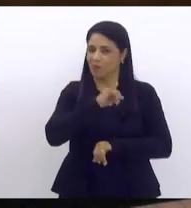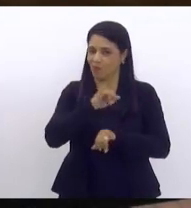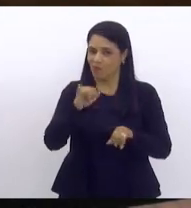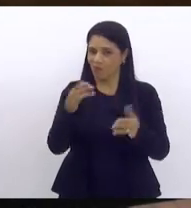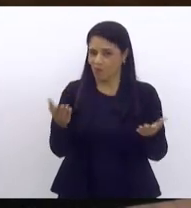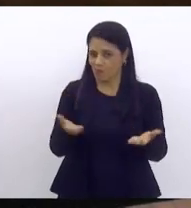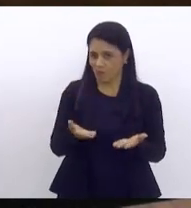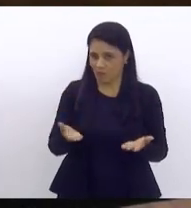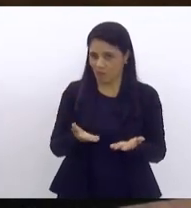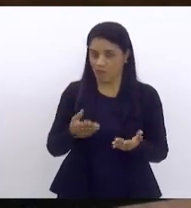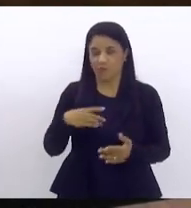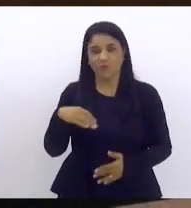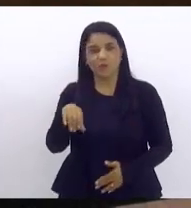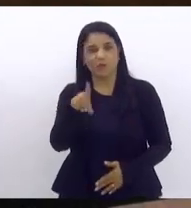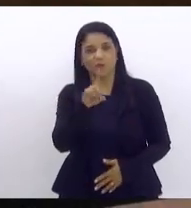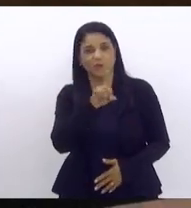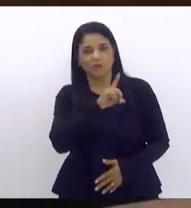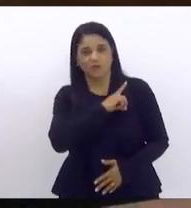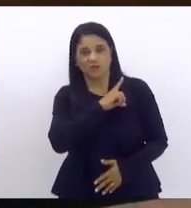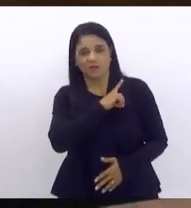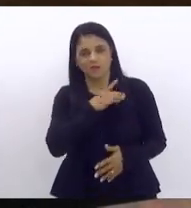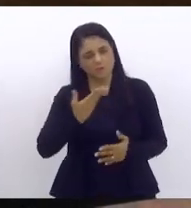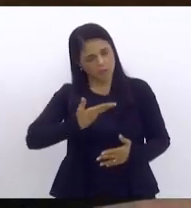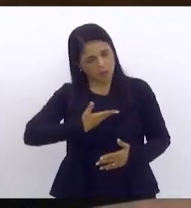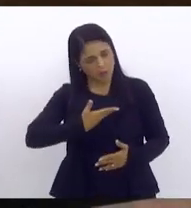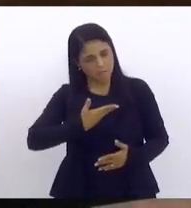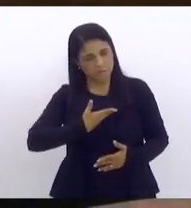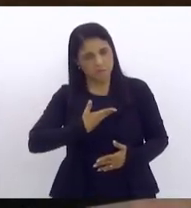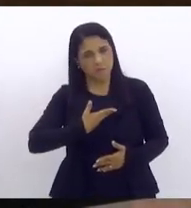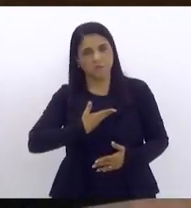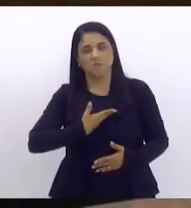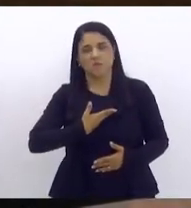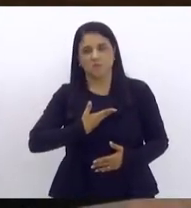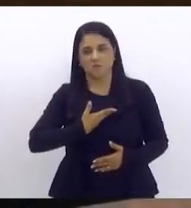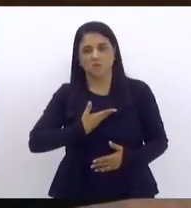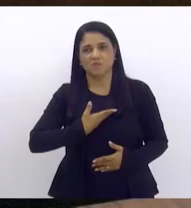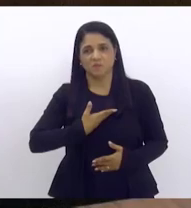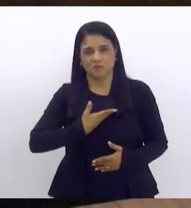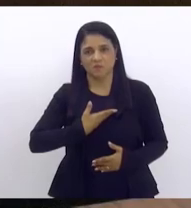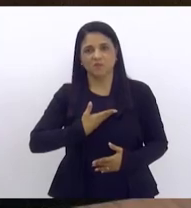O delegado é um grande companheiro, um grande amigo, e que vai